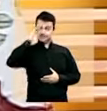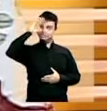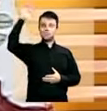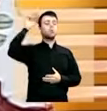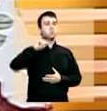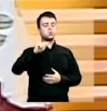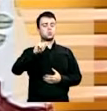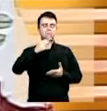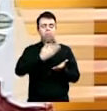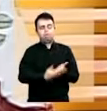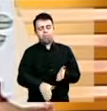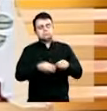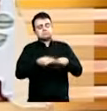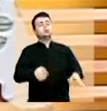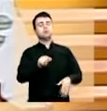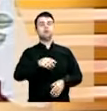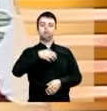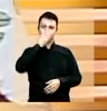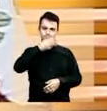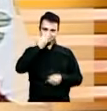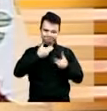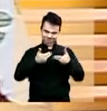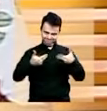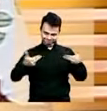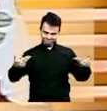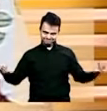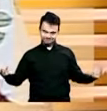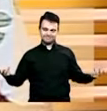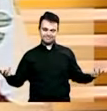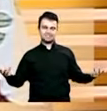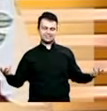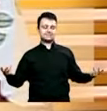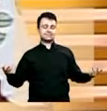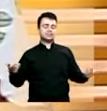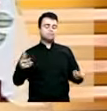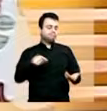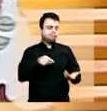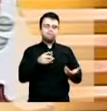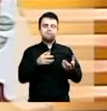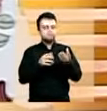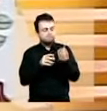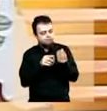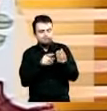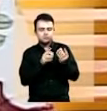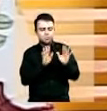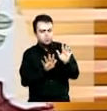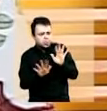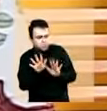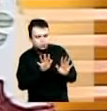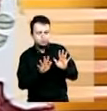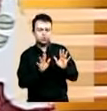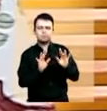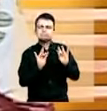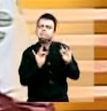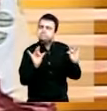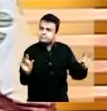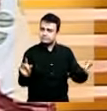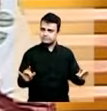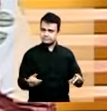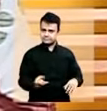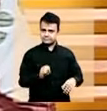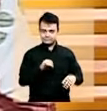se desperdiça são as frutas, entendeu? As frutas, por serem mais sensíveis, né? Fruta,